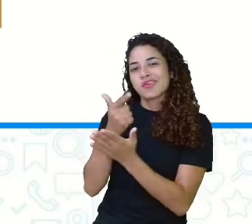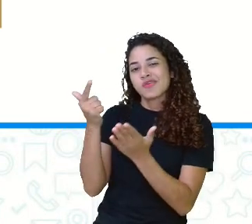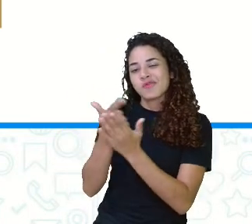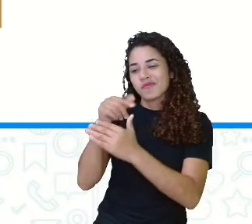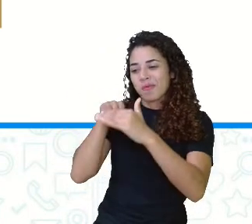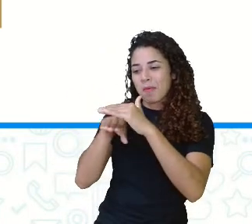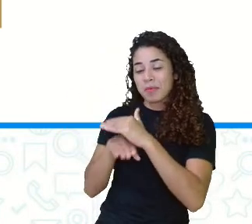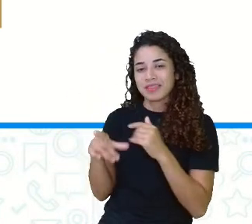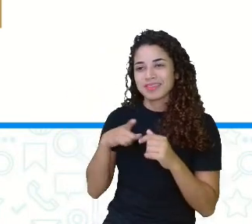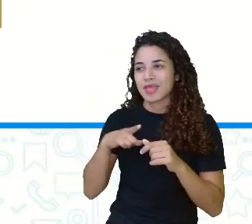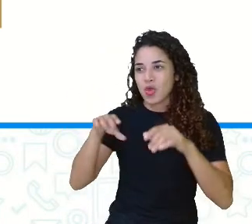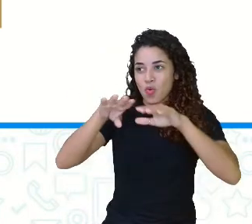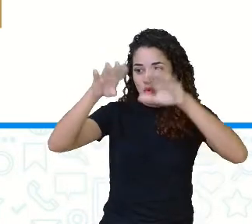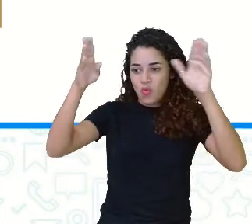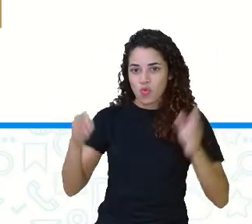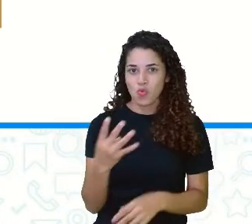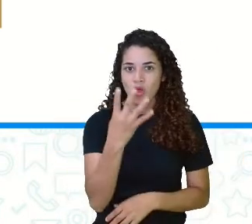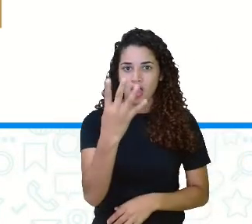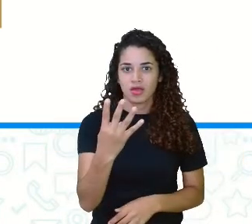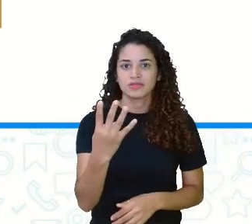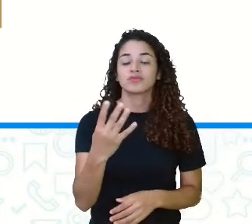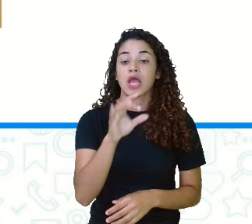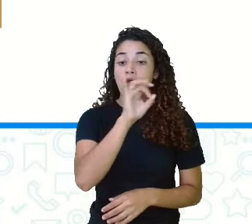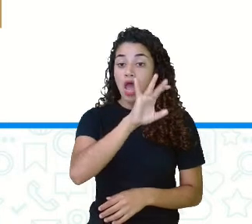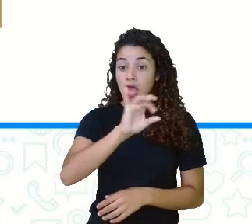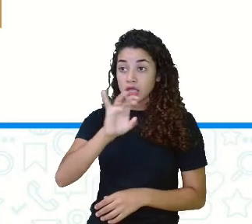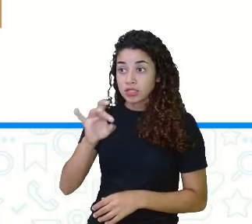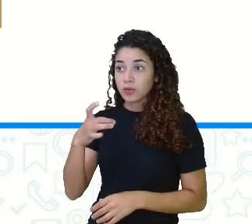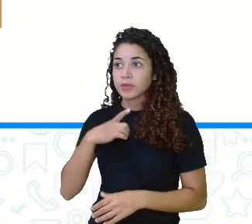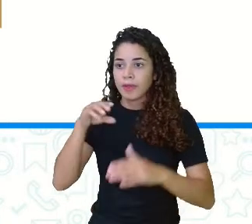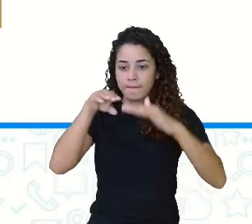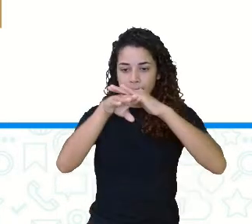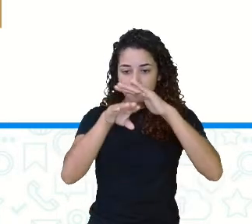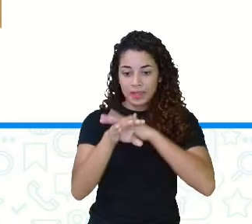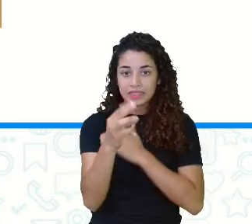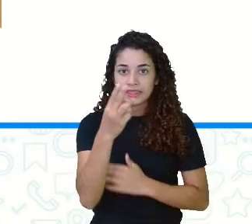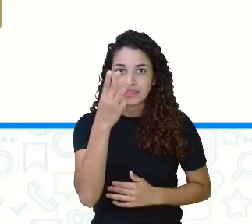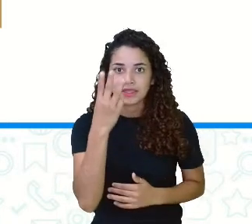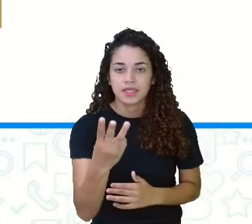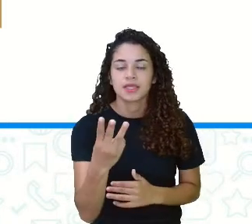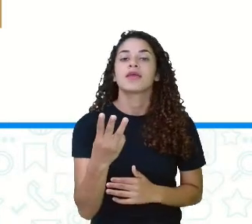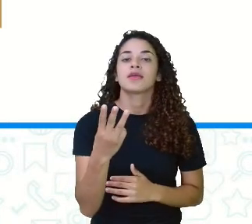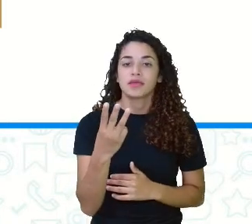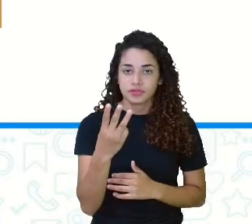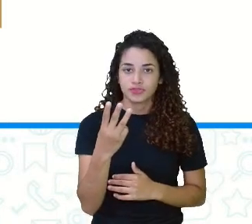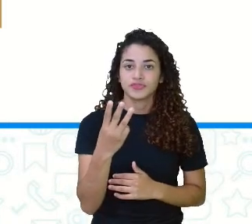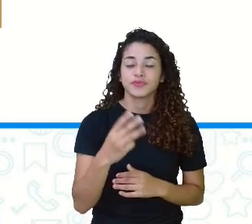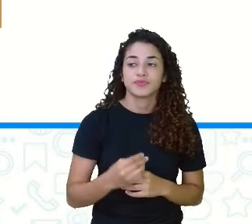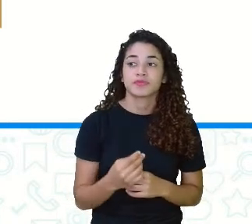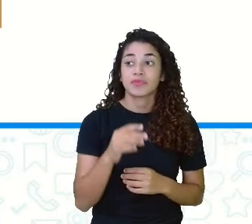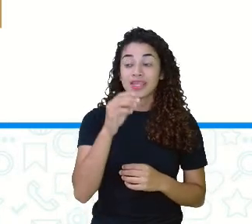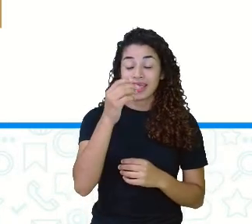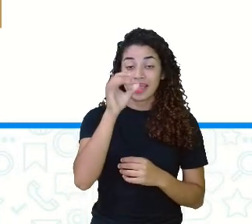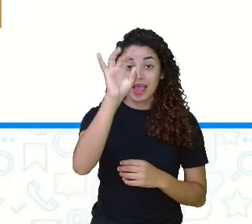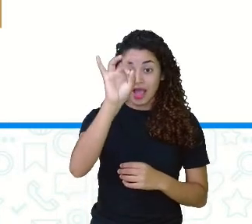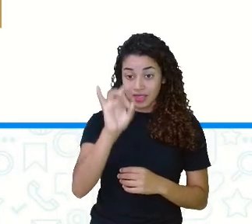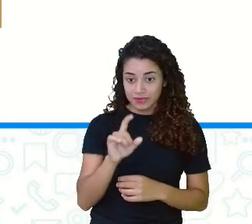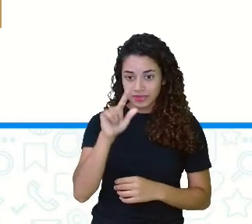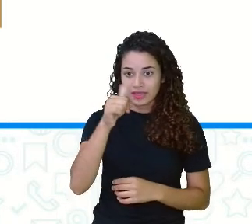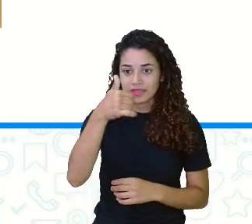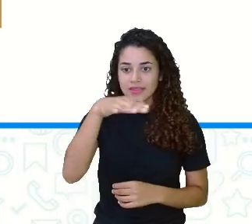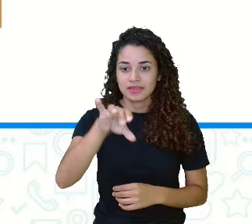estantes. Em cada estante, há 3 prateleiras. Em cada prateleira, há 10